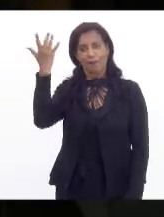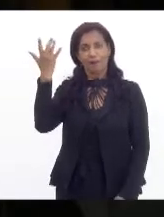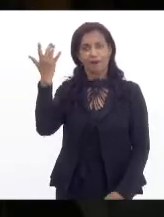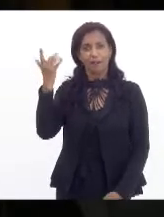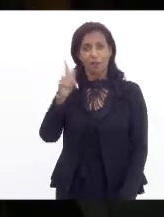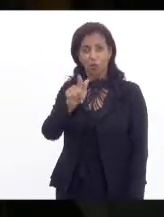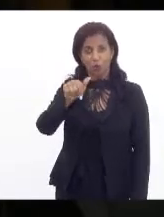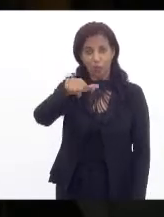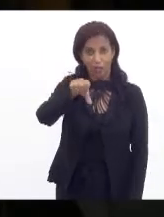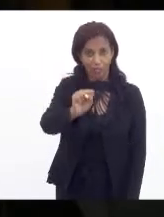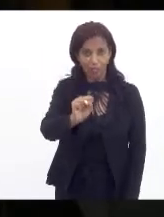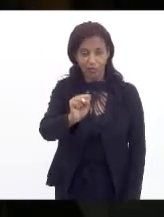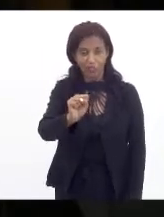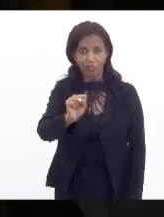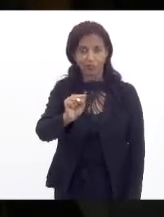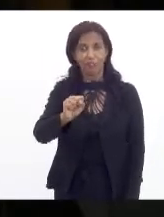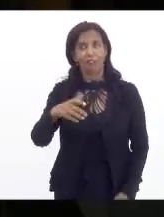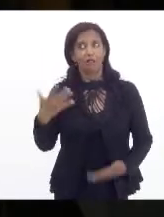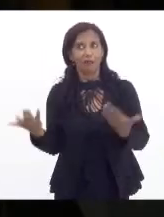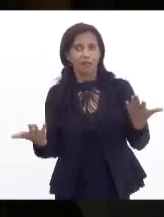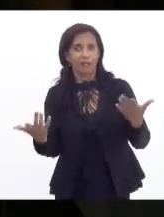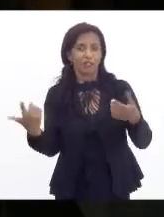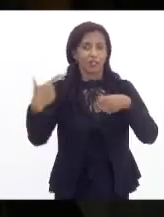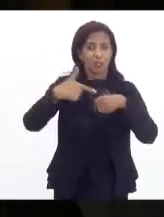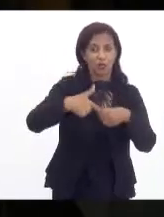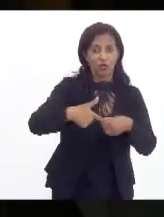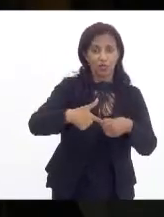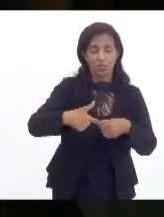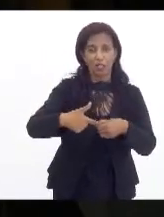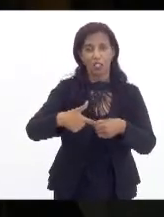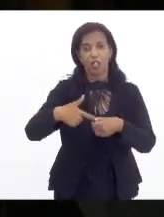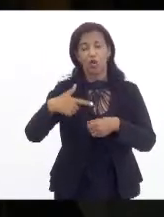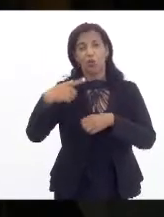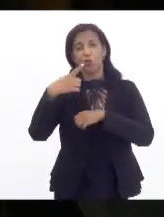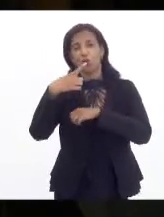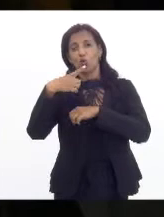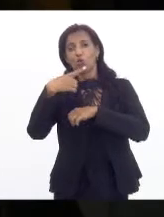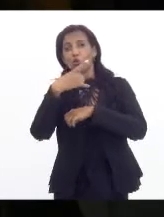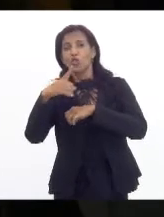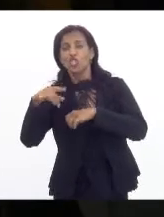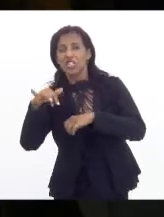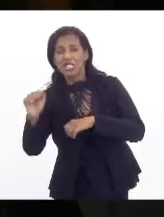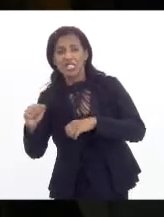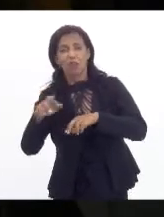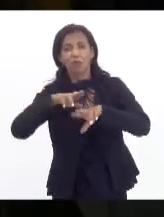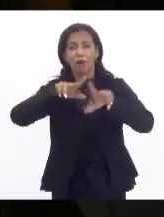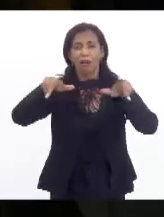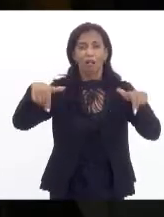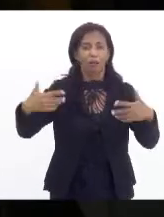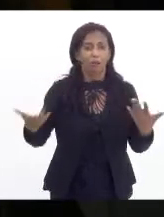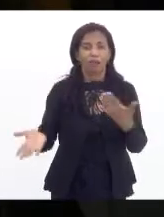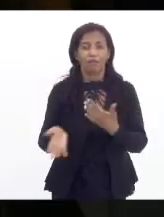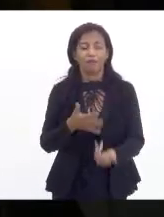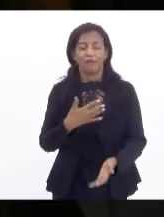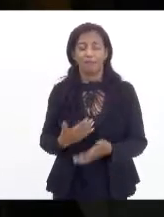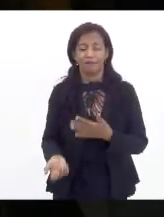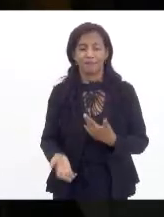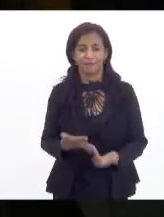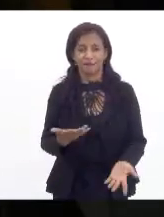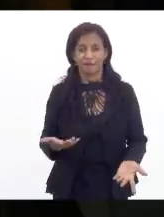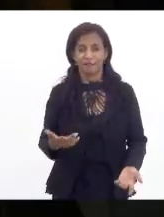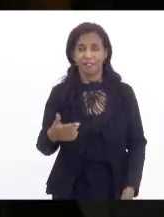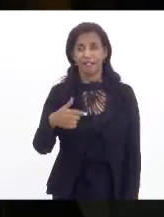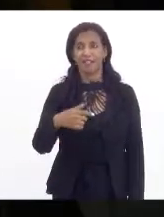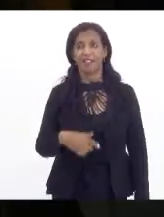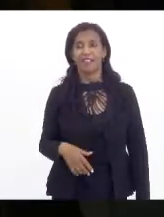o gás, quer seja a gasolina, o diesel, etc. Quer seja o QAV.